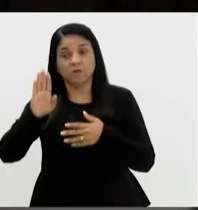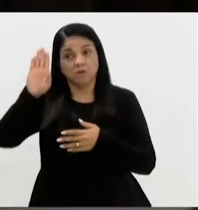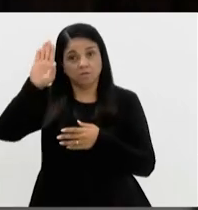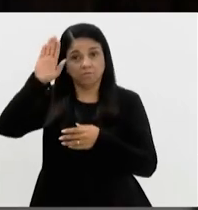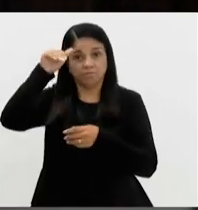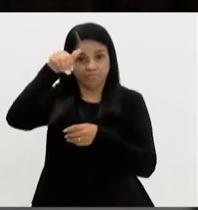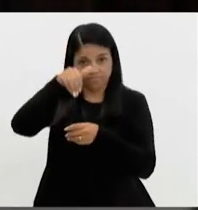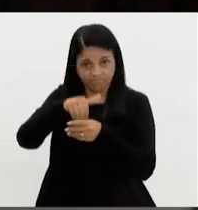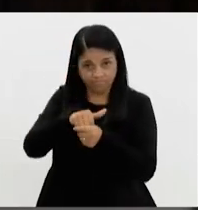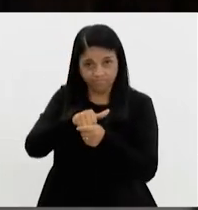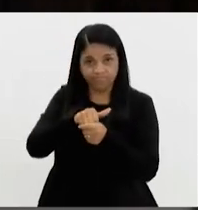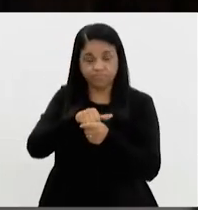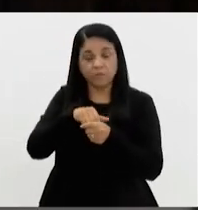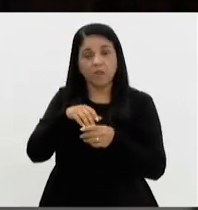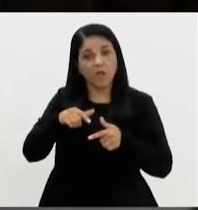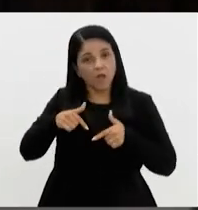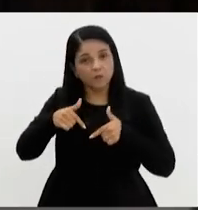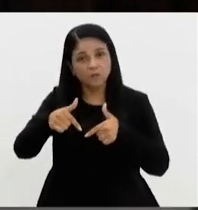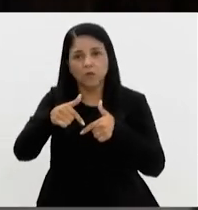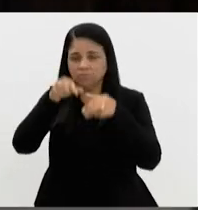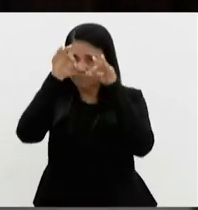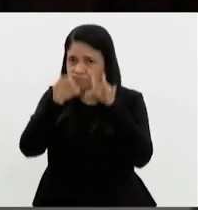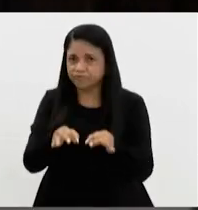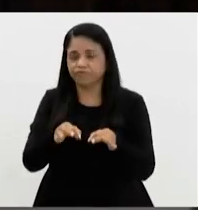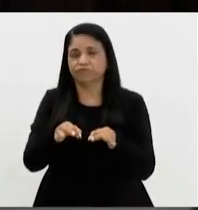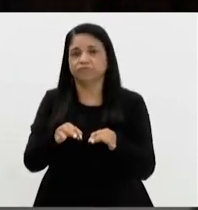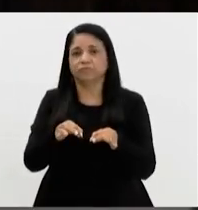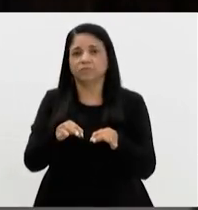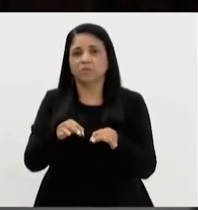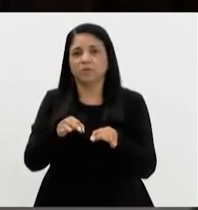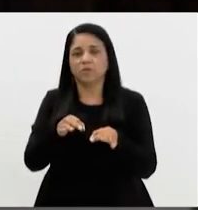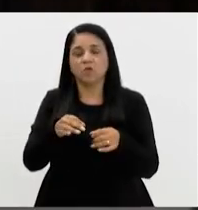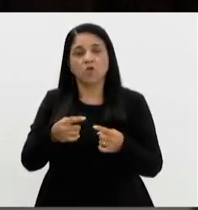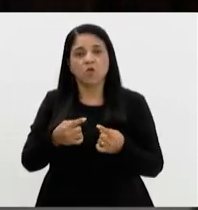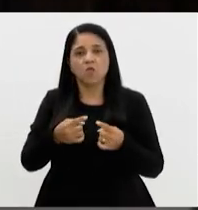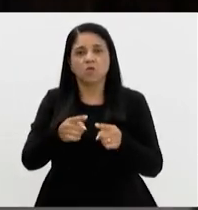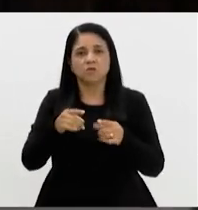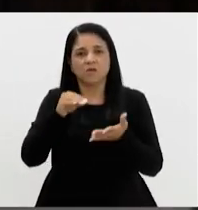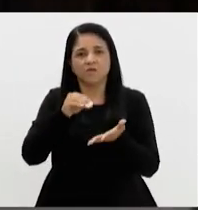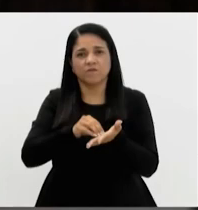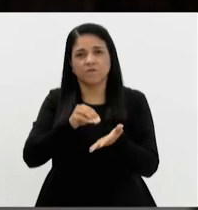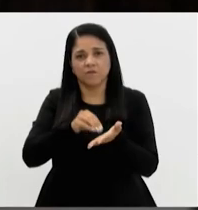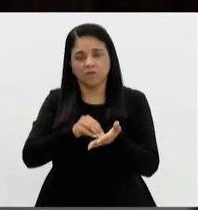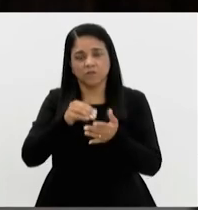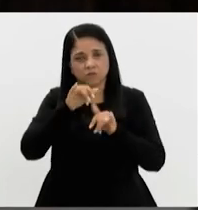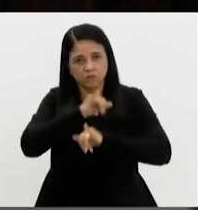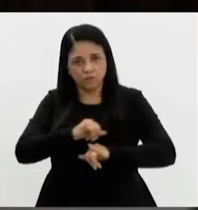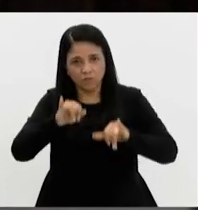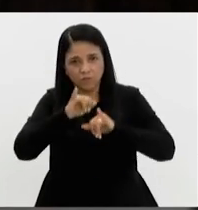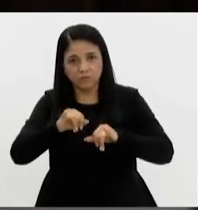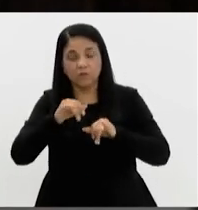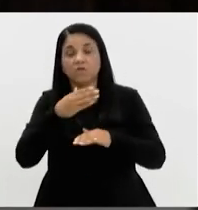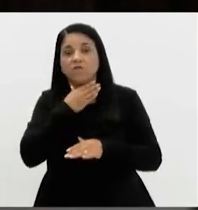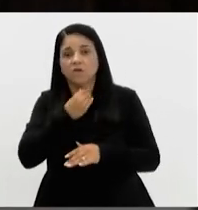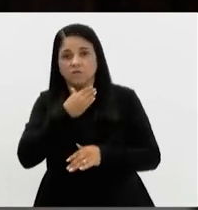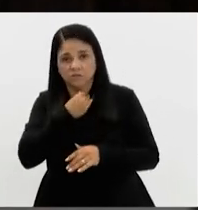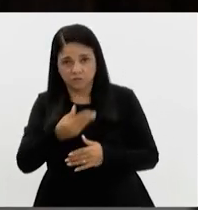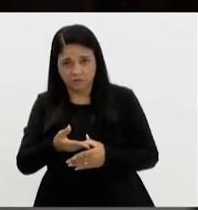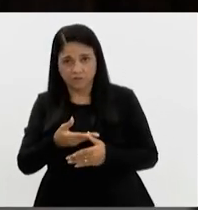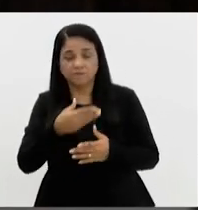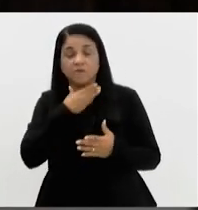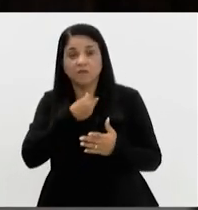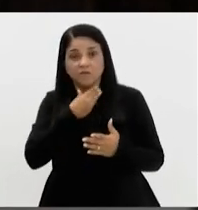atuar firmemente no combate à desinformação e o primeiro deles é que é correto afirmar a própria existência de um direito